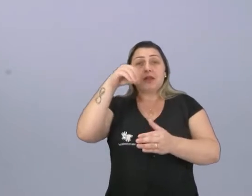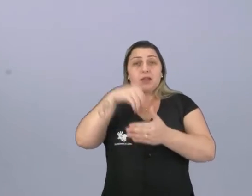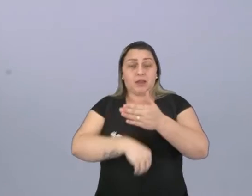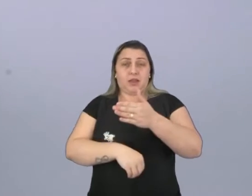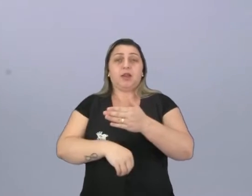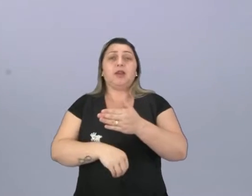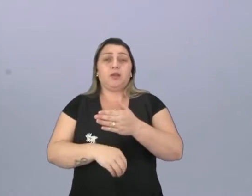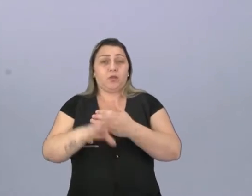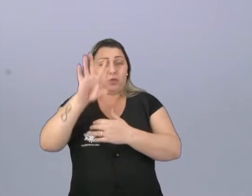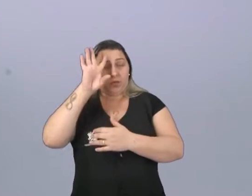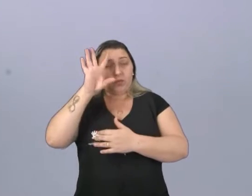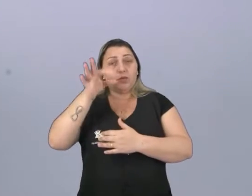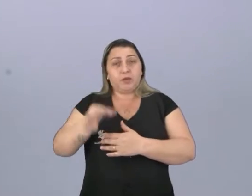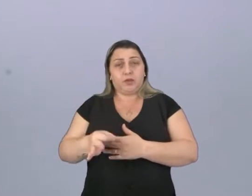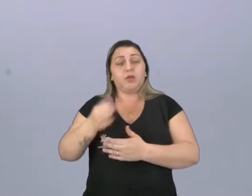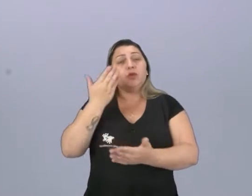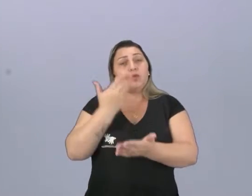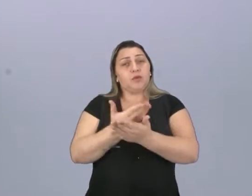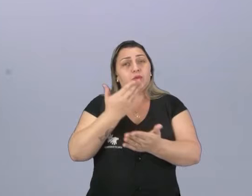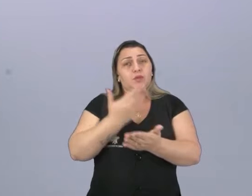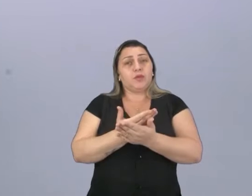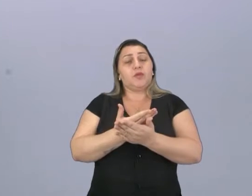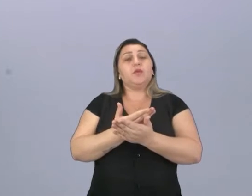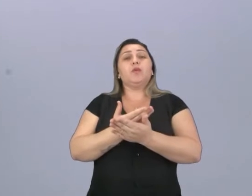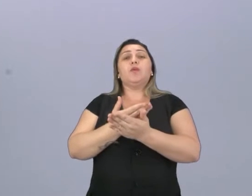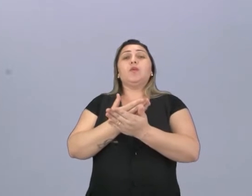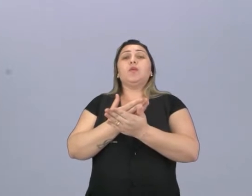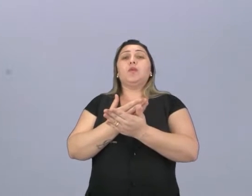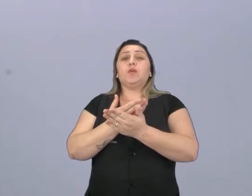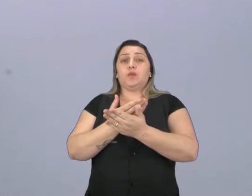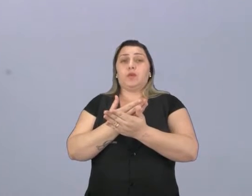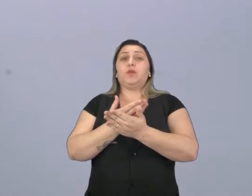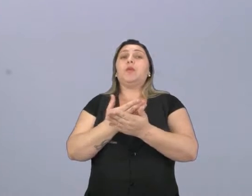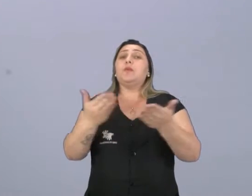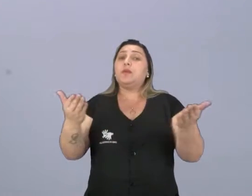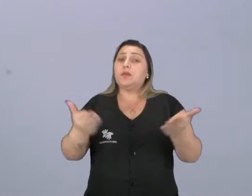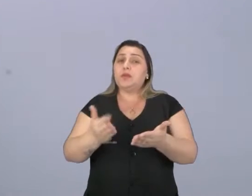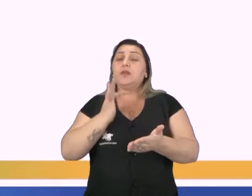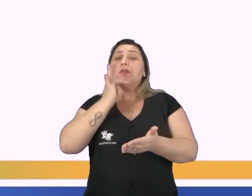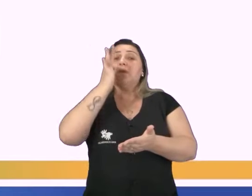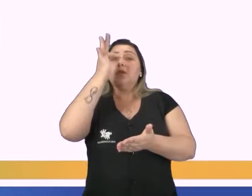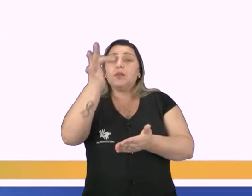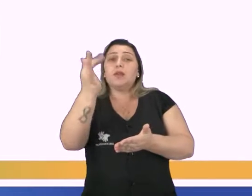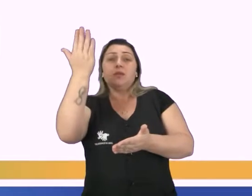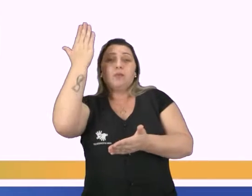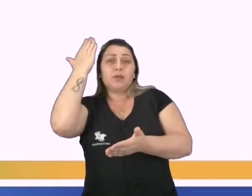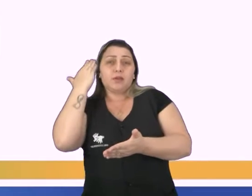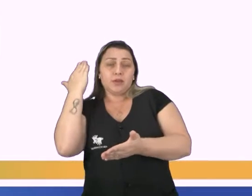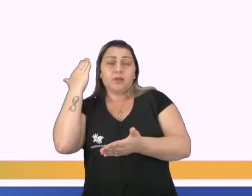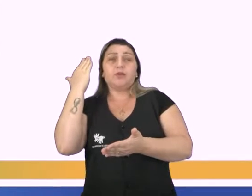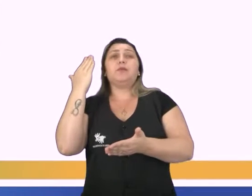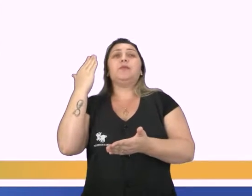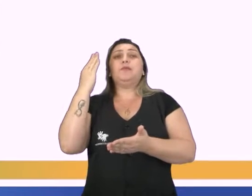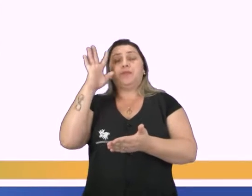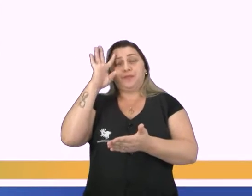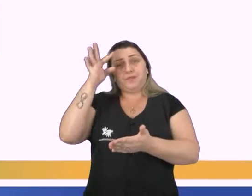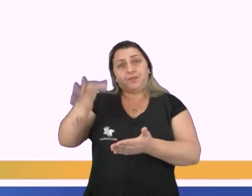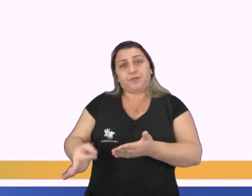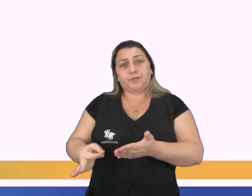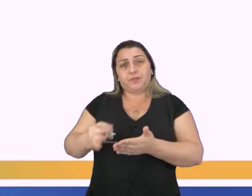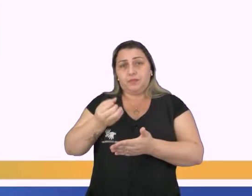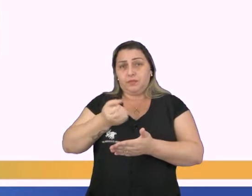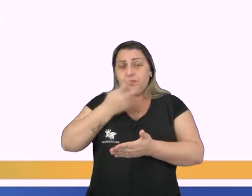modo indicativo, vamos estudar os tempos verbais. Vamos lá! O modo indicativo, como eu disse